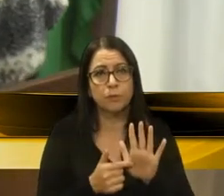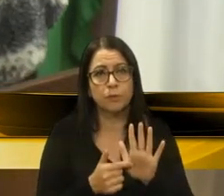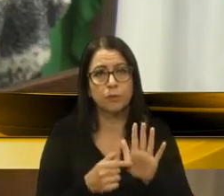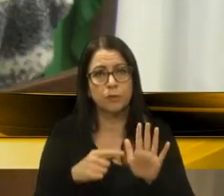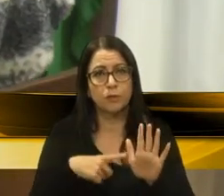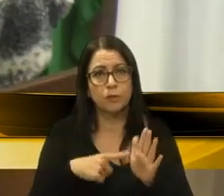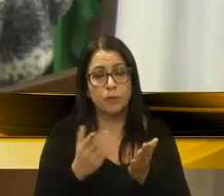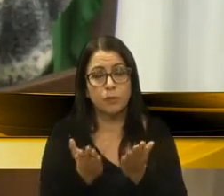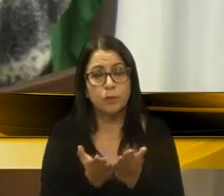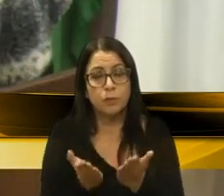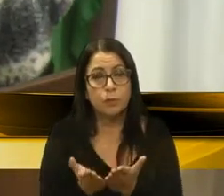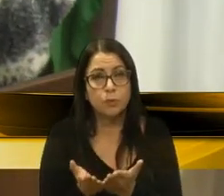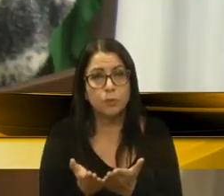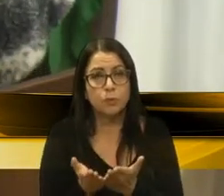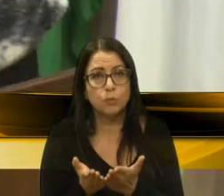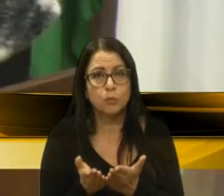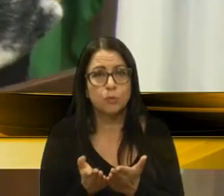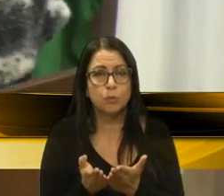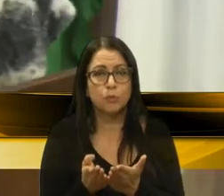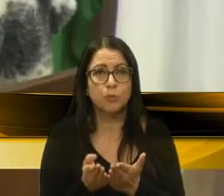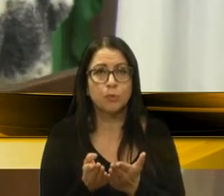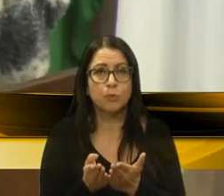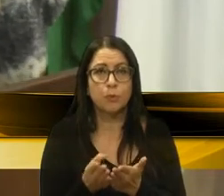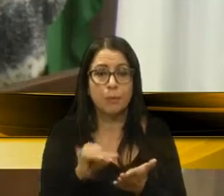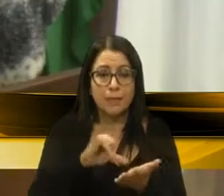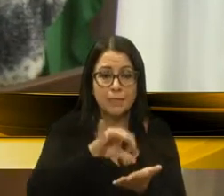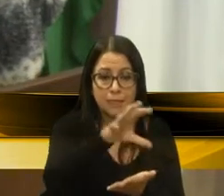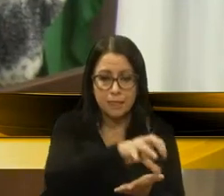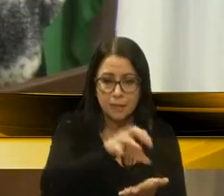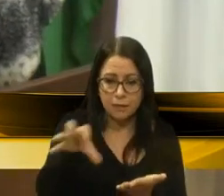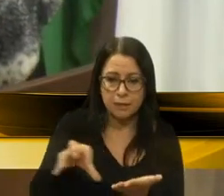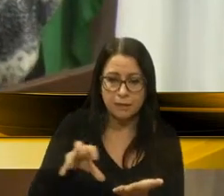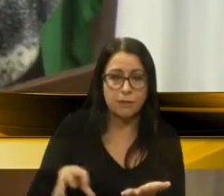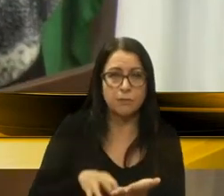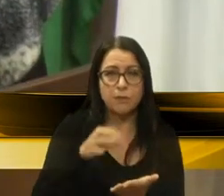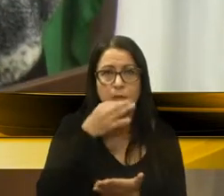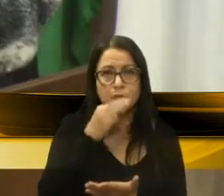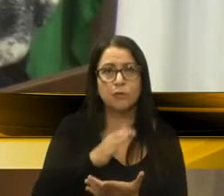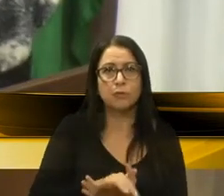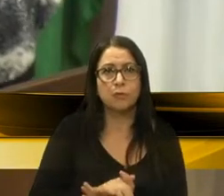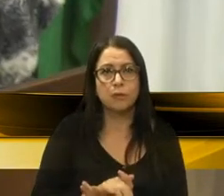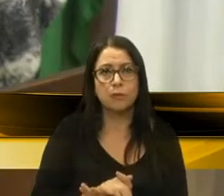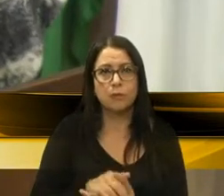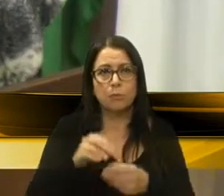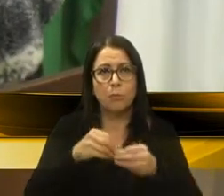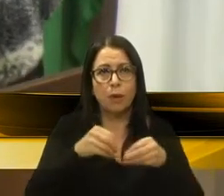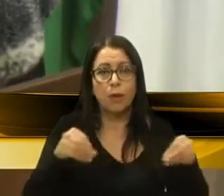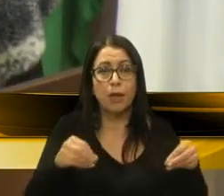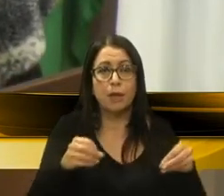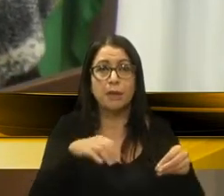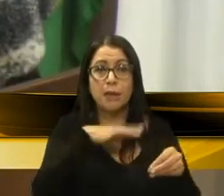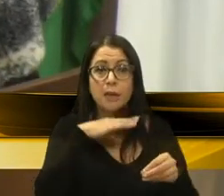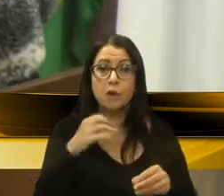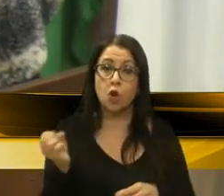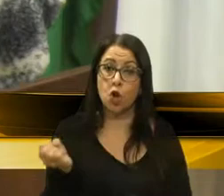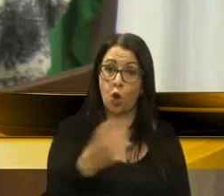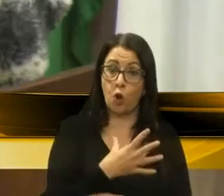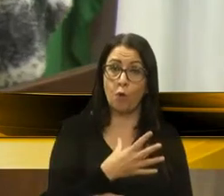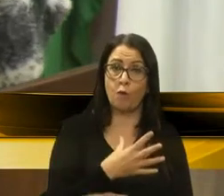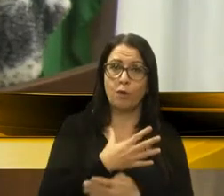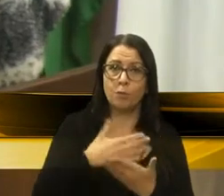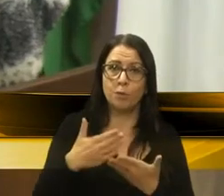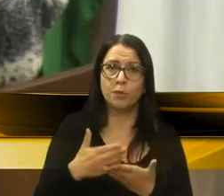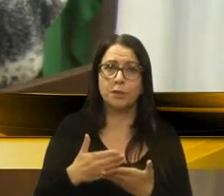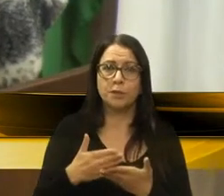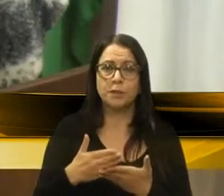houvesse um estudo, né, para a centralização dos serviços aqui em Caxias, numa área nova, para poder